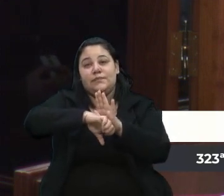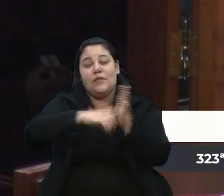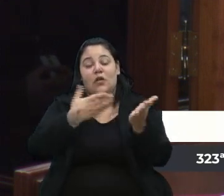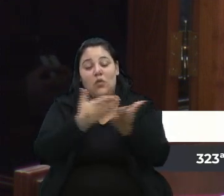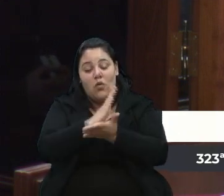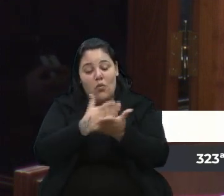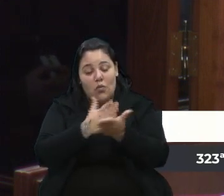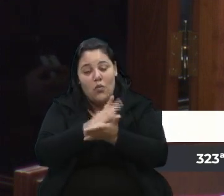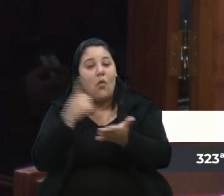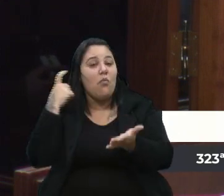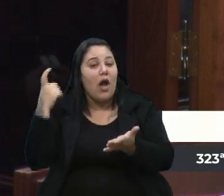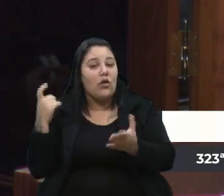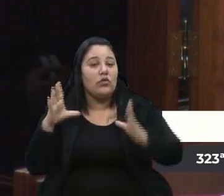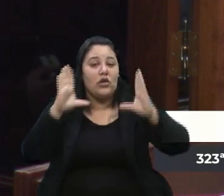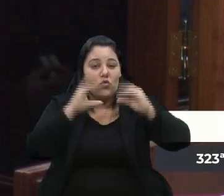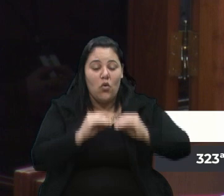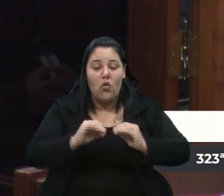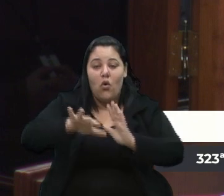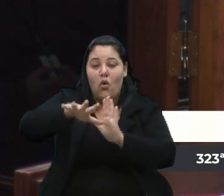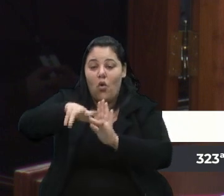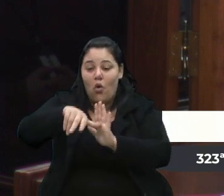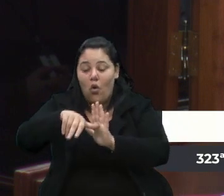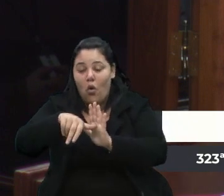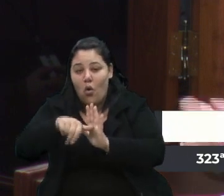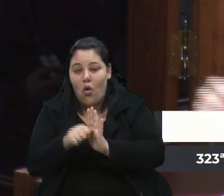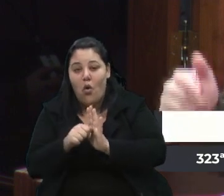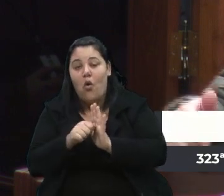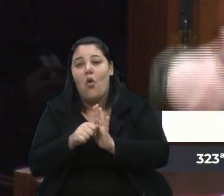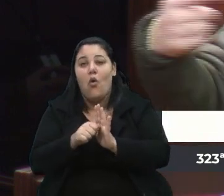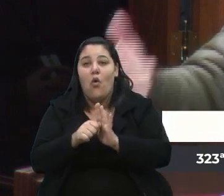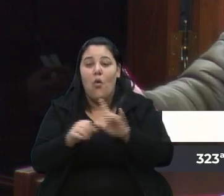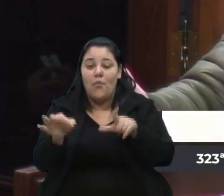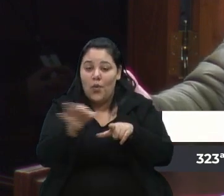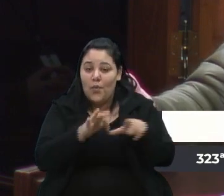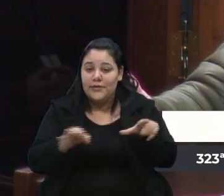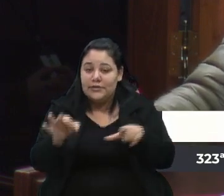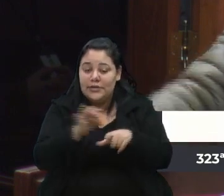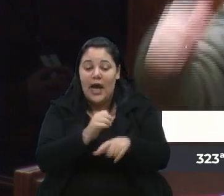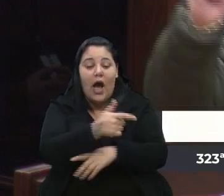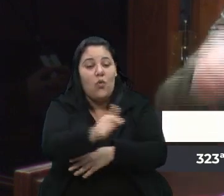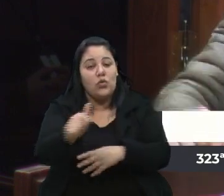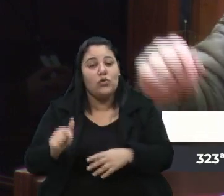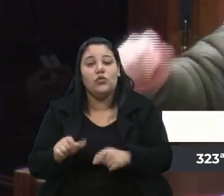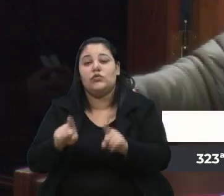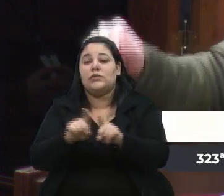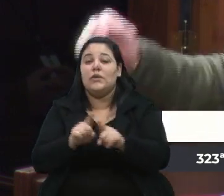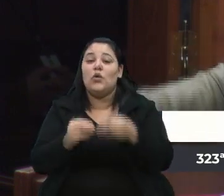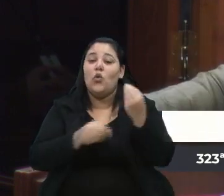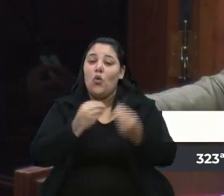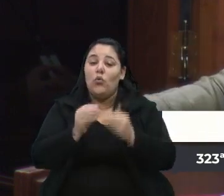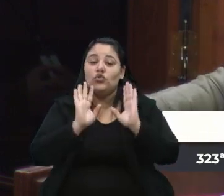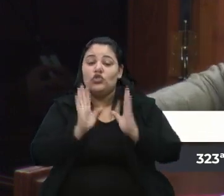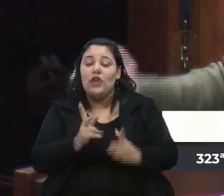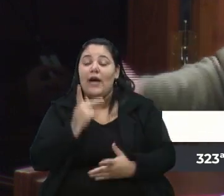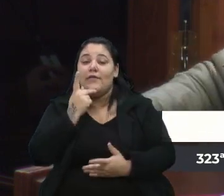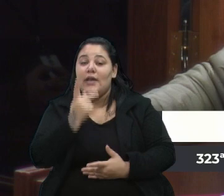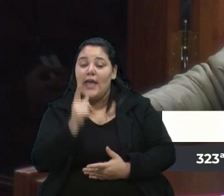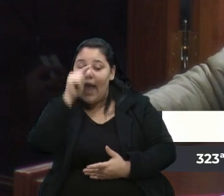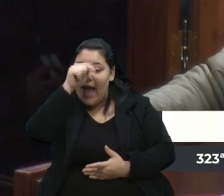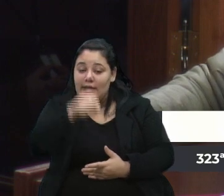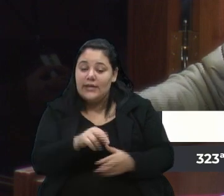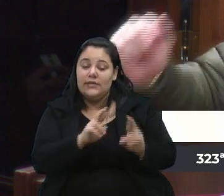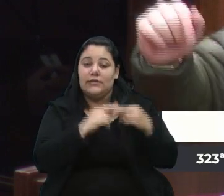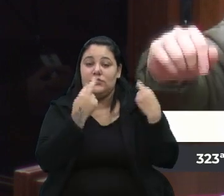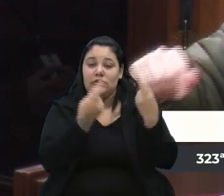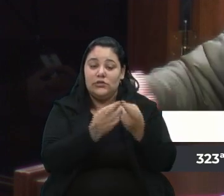furto seja rouba estabelecimento comercial dentre outros como já foi citado em reuniões